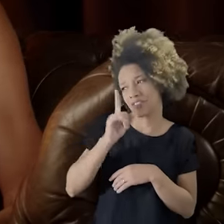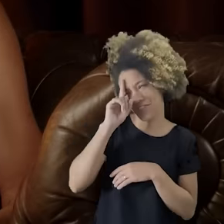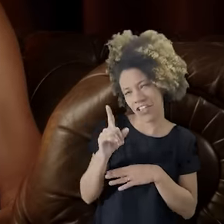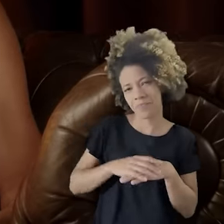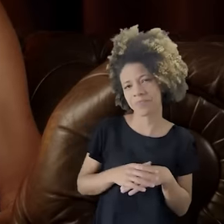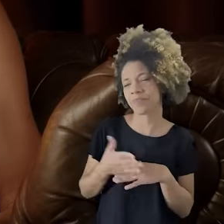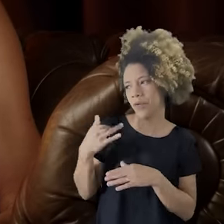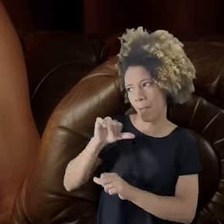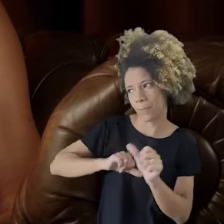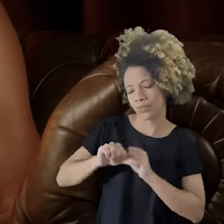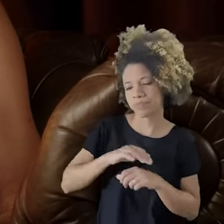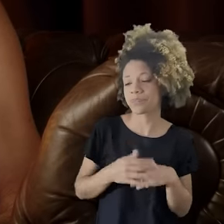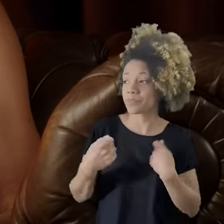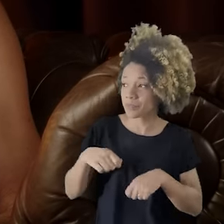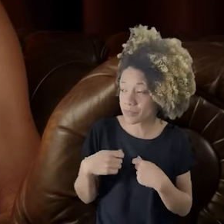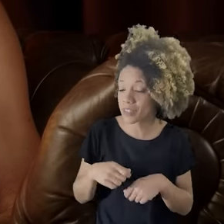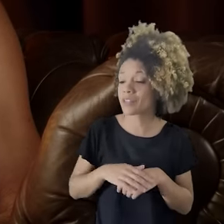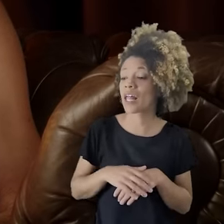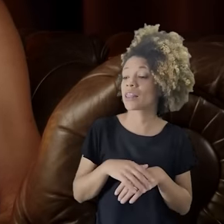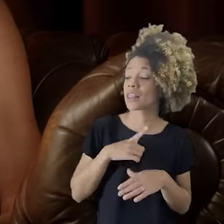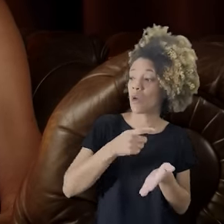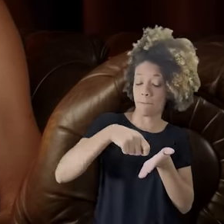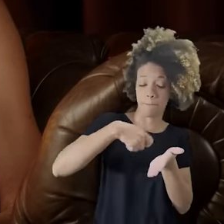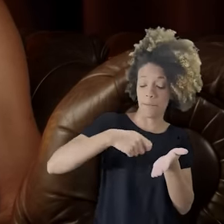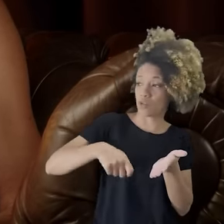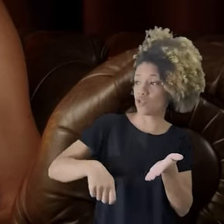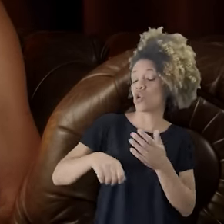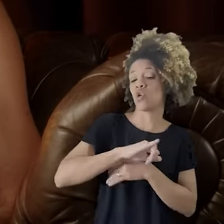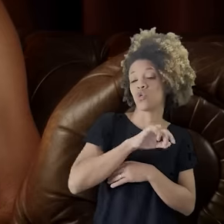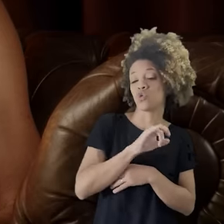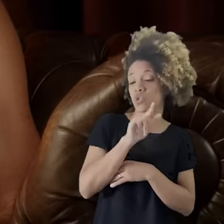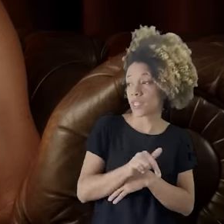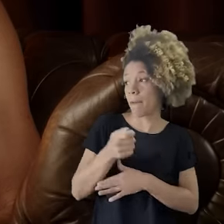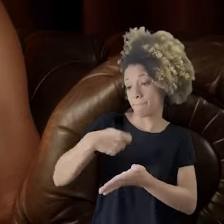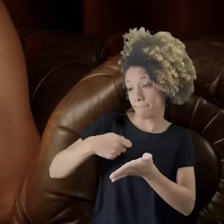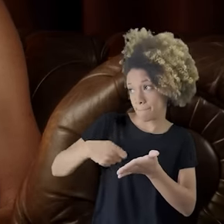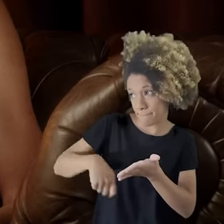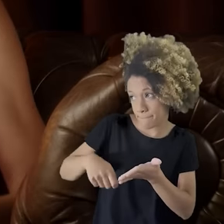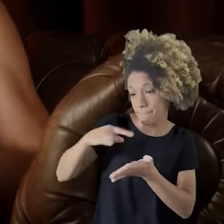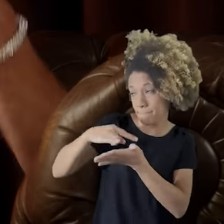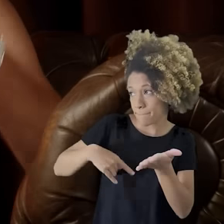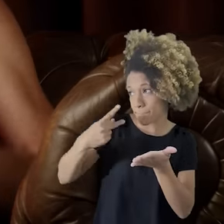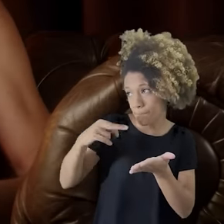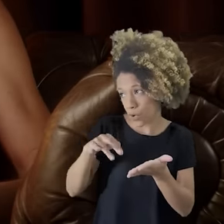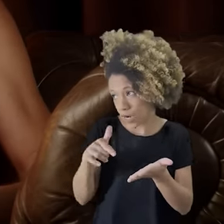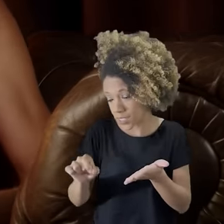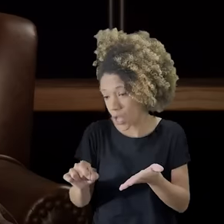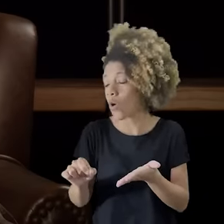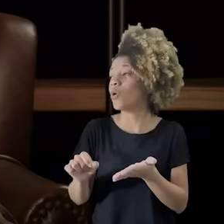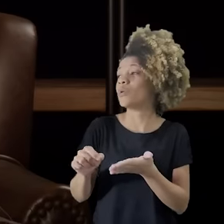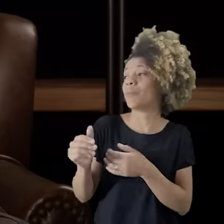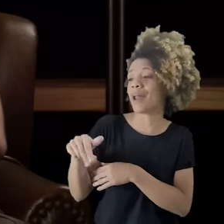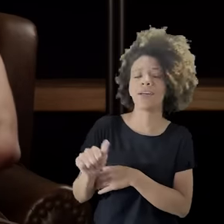momento que eu ia mudar de nome aí o cara falou que eu tinha que fazer uma uma procuração que O José ia fazer uma procuração eu falei espera aí que eu vou botar a roupa do